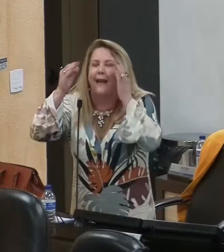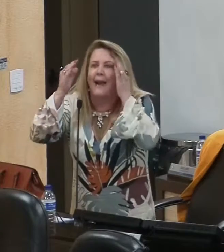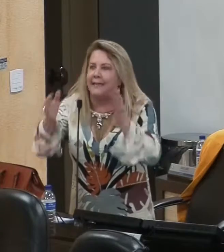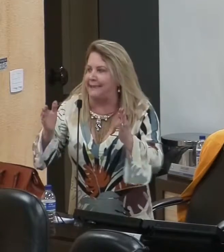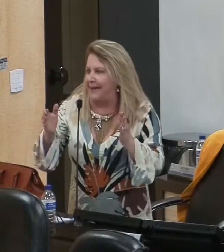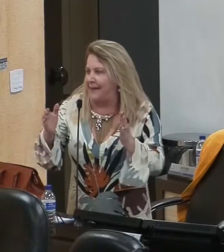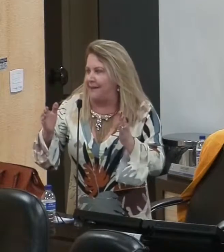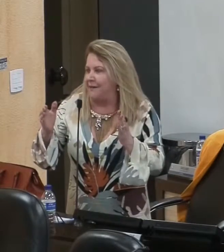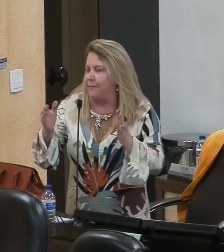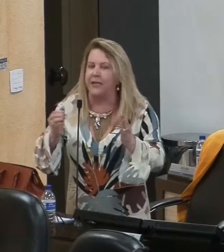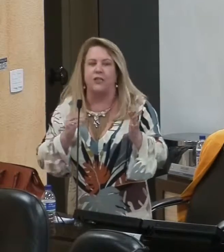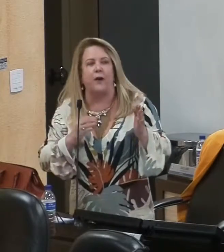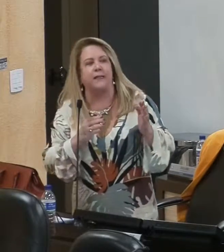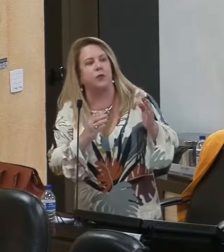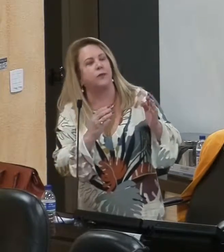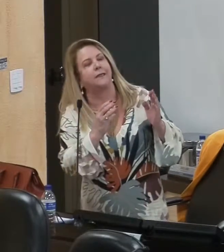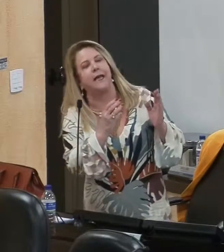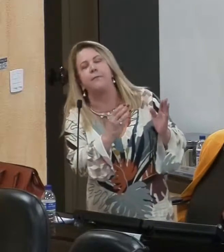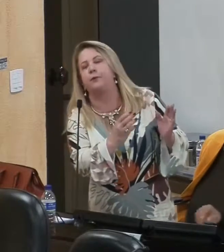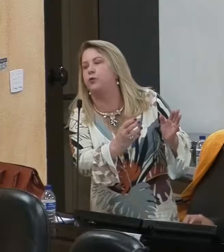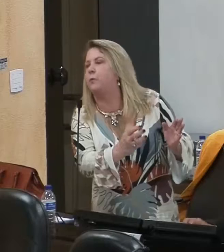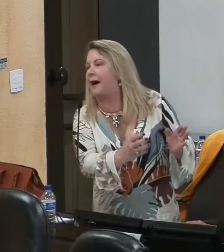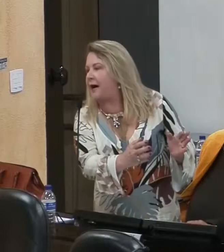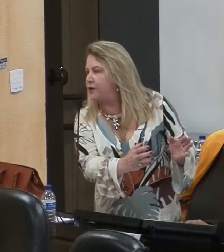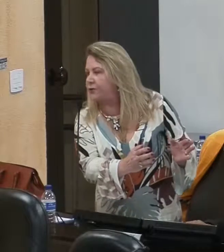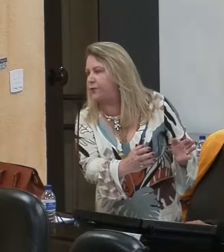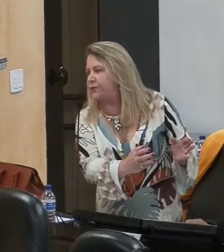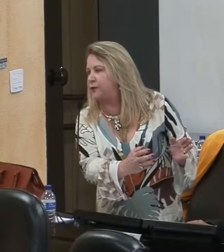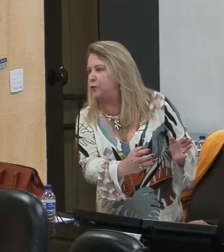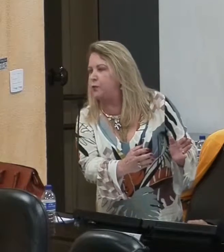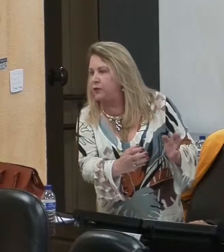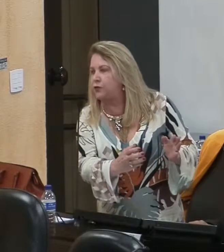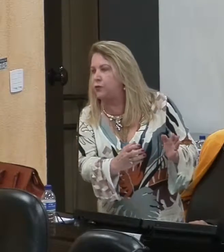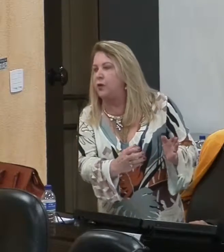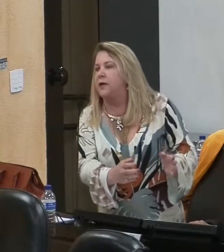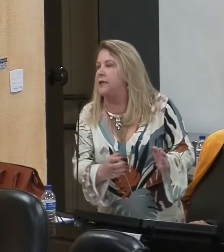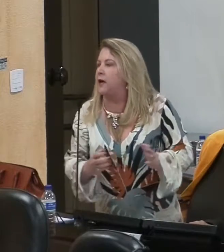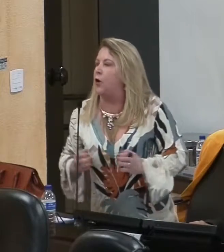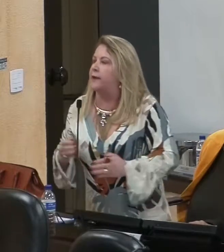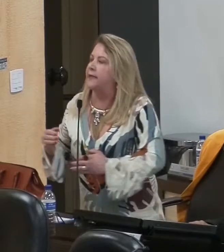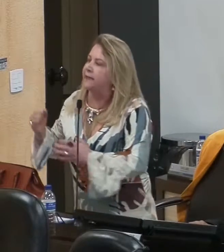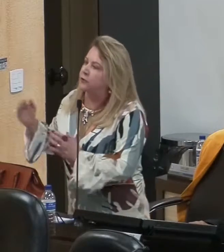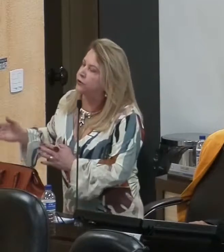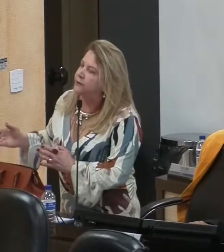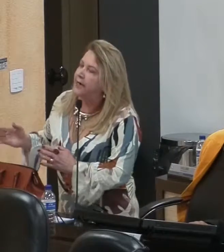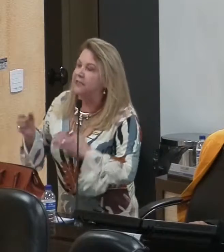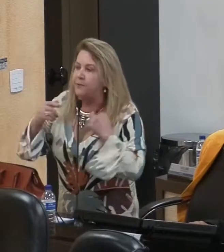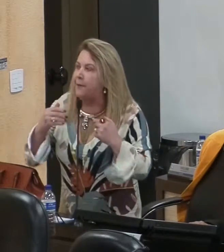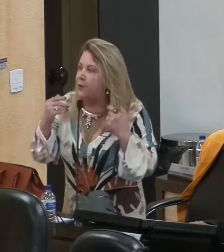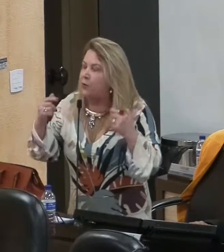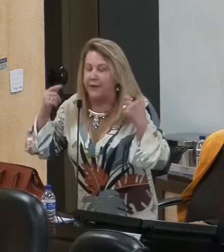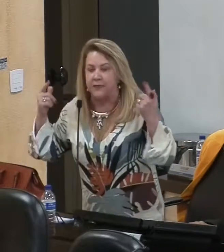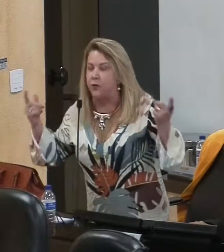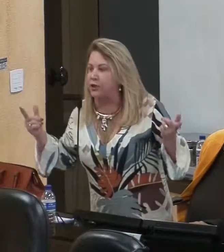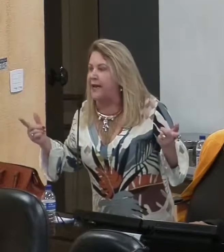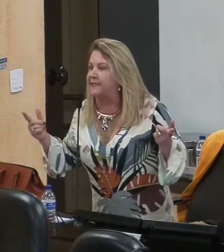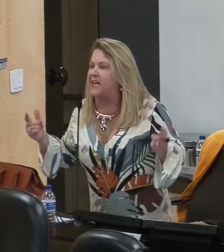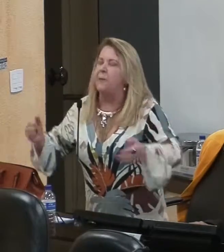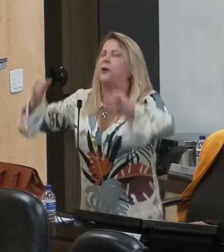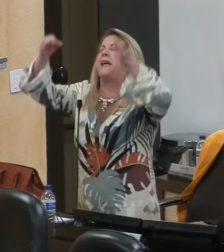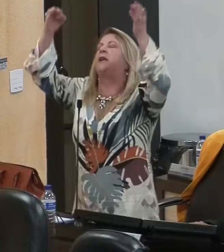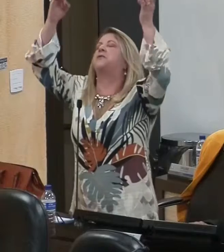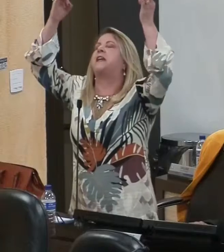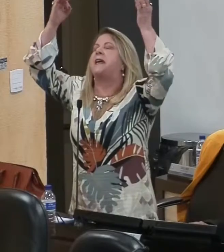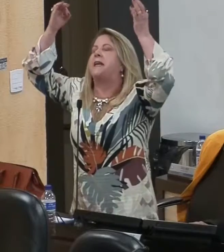ter nada para a gente falar assim, no tempo do Mário foi feito isso e agora tem que dar continuidade. A minha preocupação hoje é